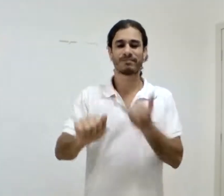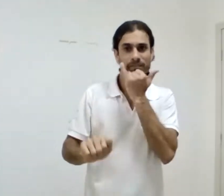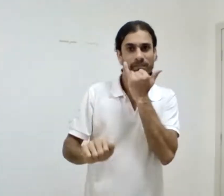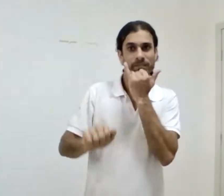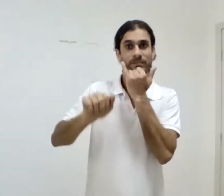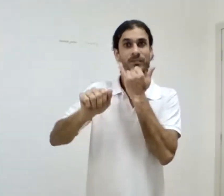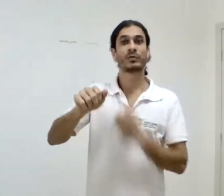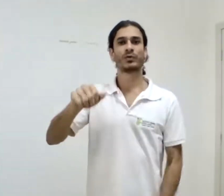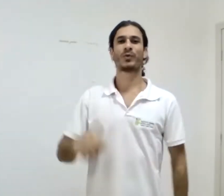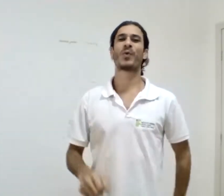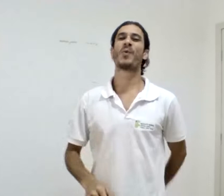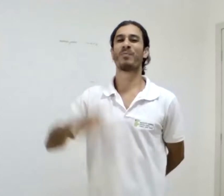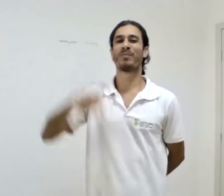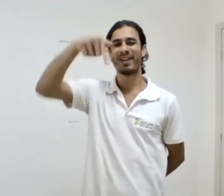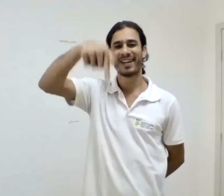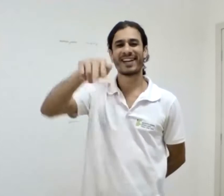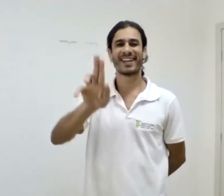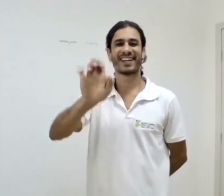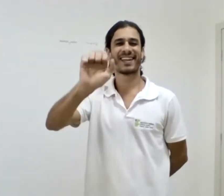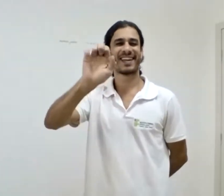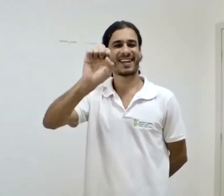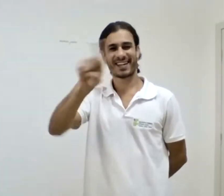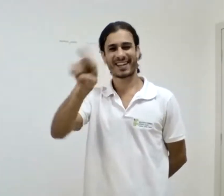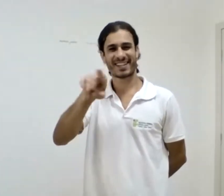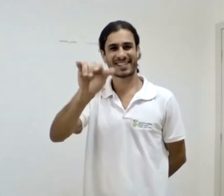Vamos lá, então. Deixa eu compartilhar aqui a tela. Estão me ouvindo?